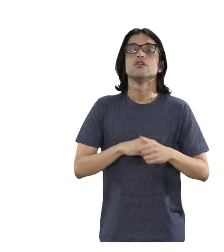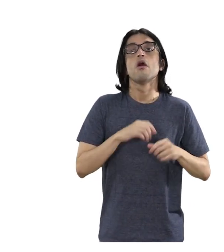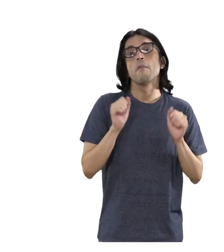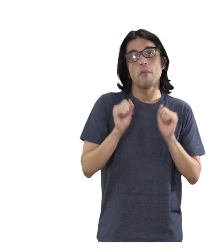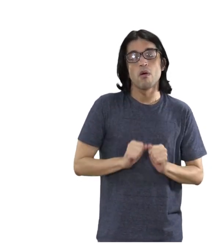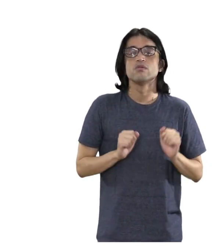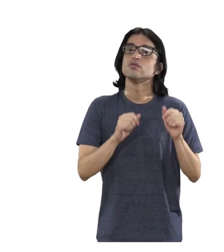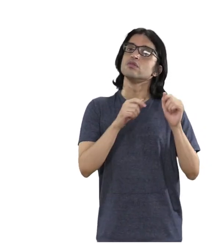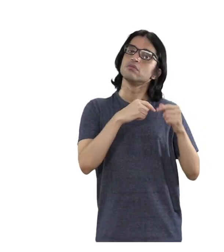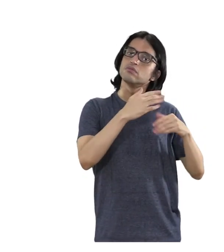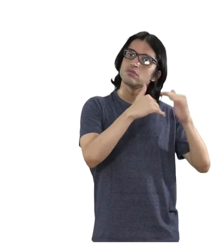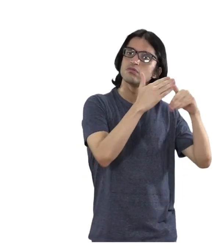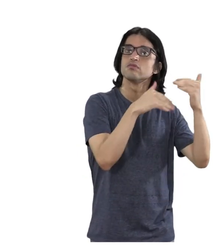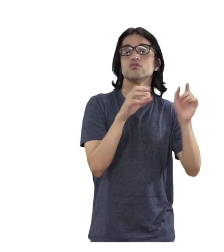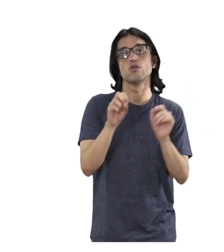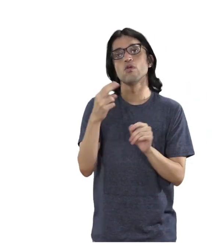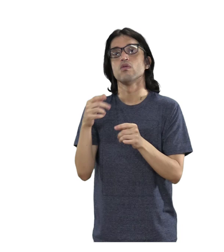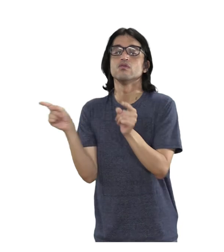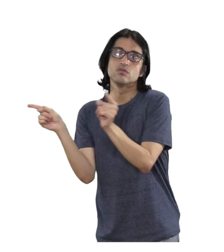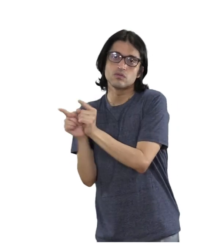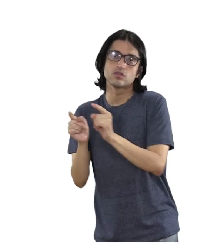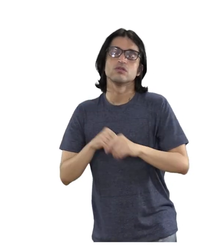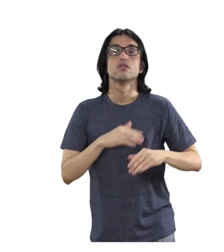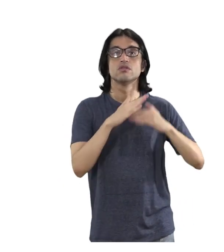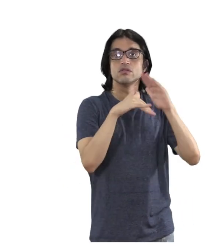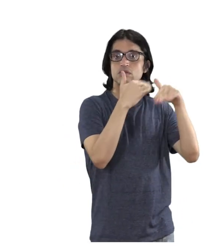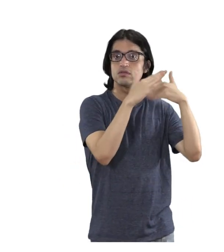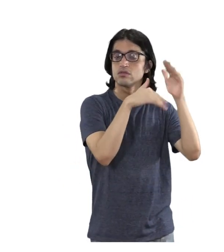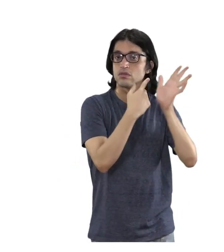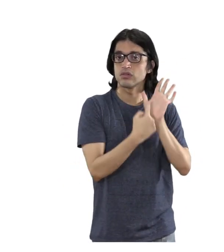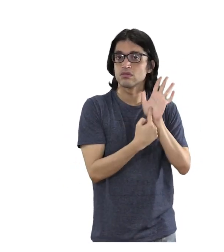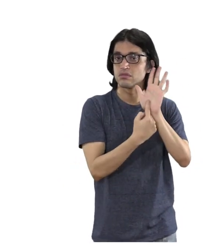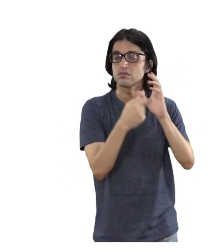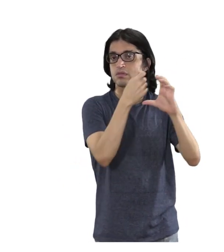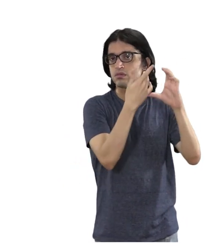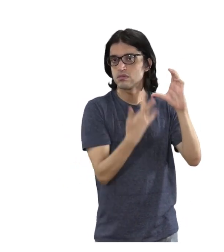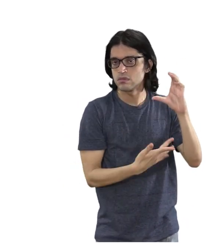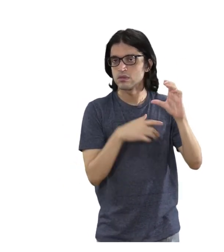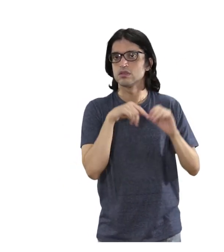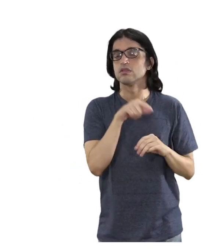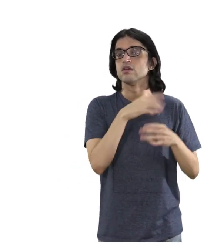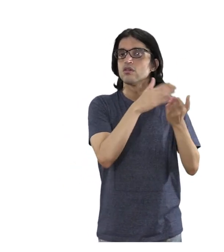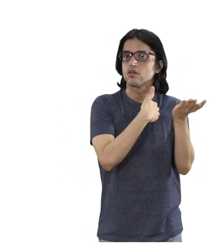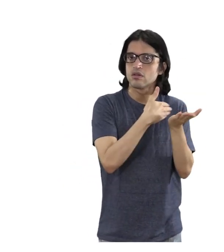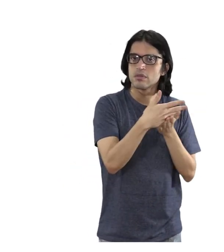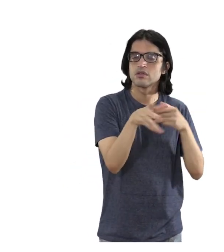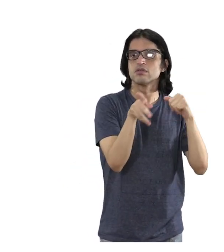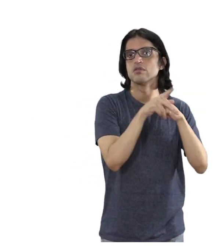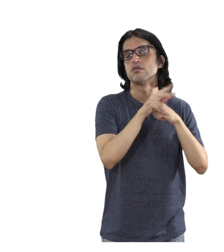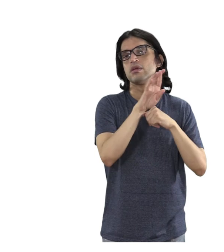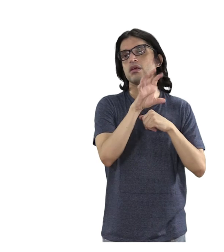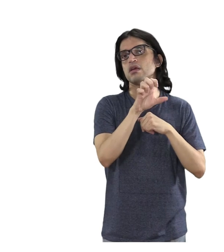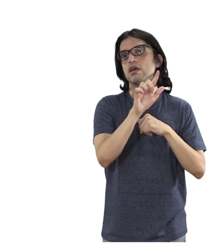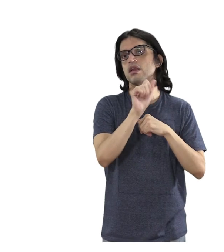reduzidas. As desenvolvidas apresentam as seguintes características: iniciam-se com pronome relativo,